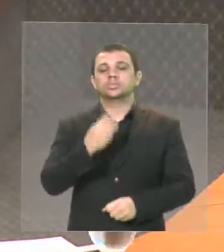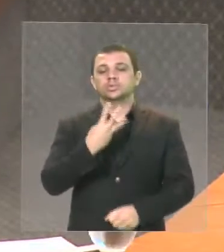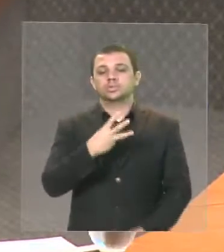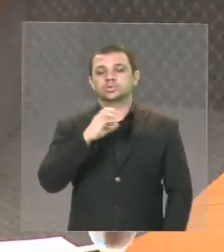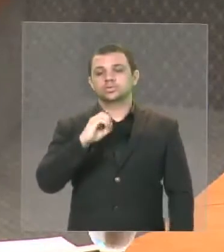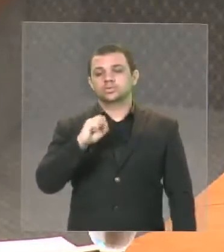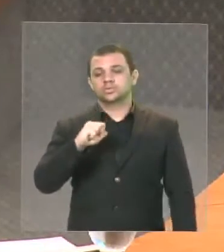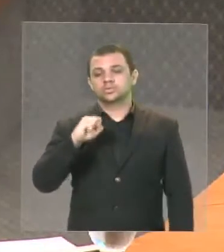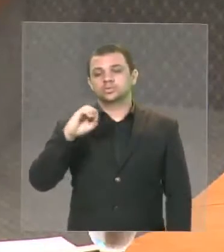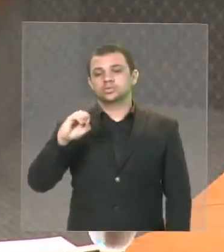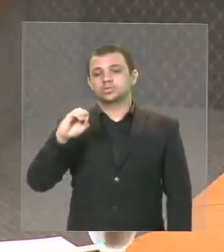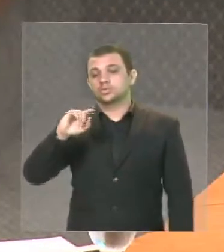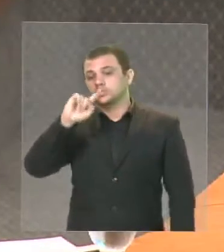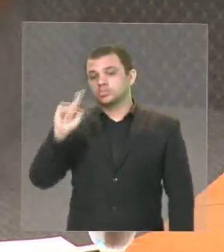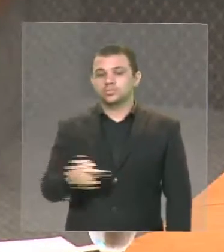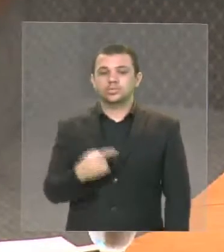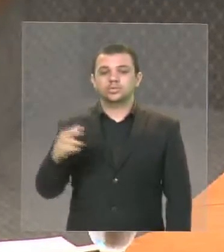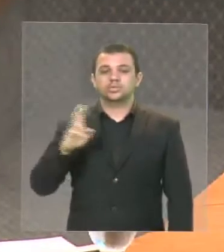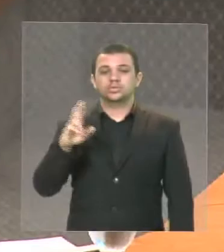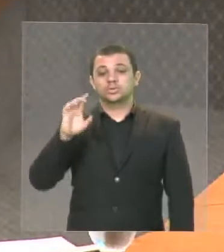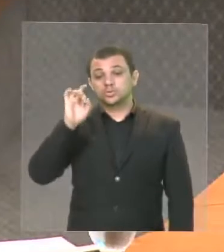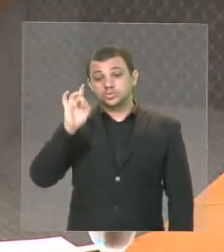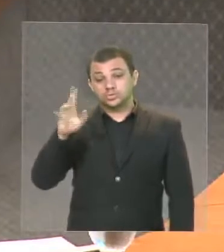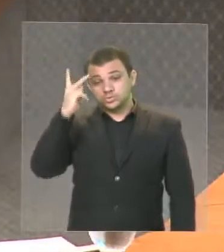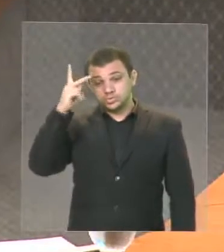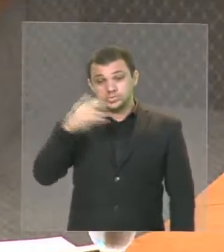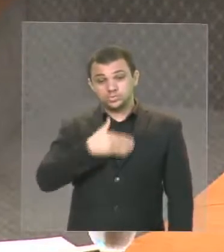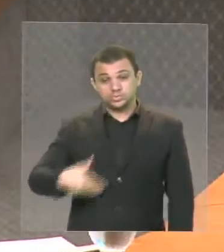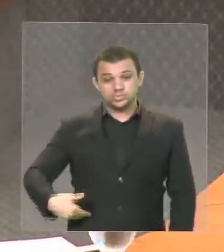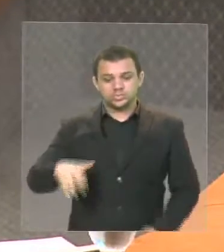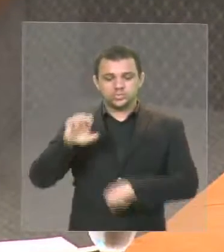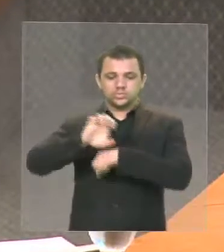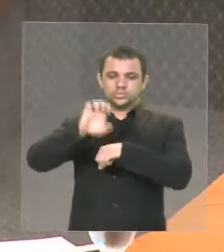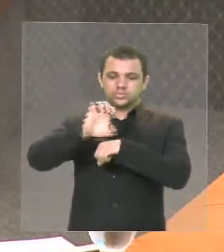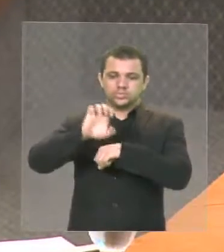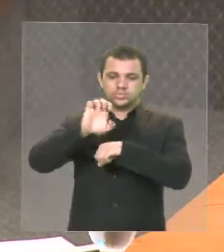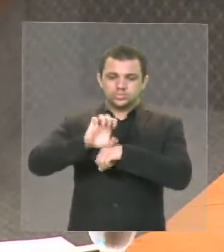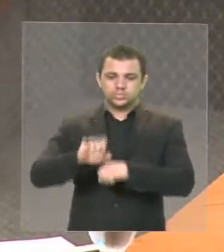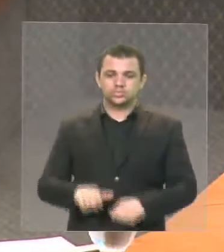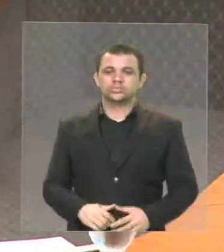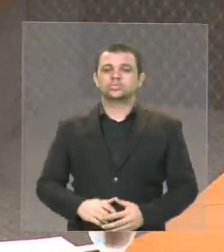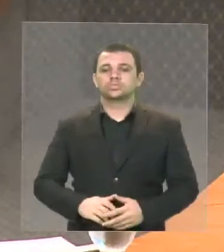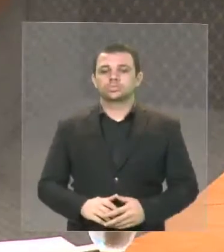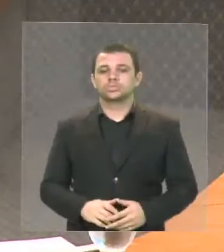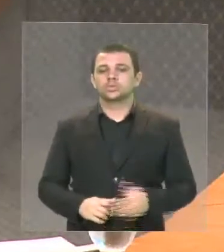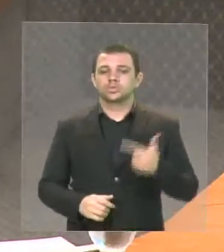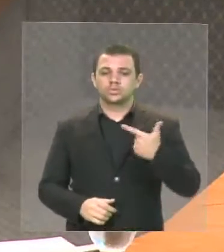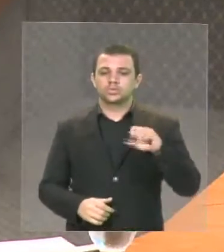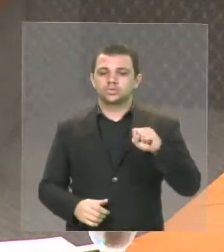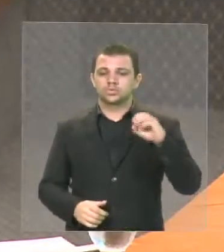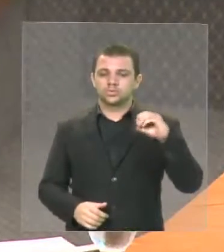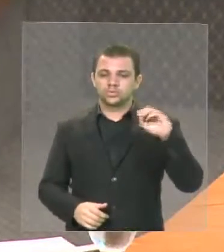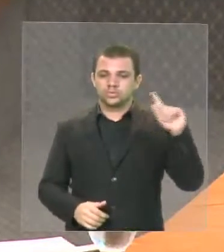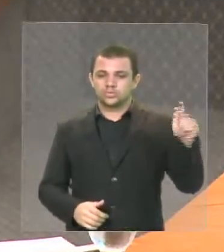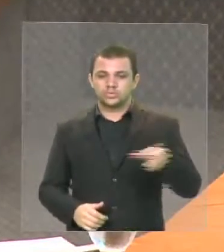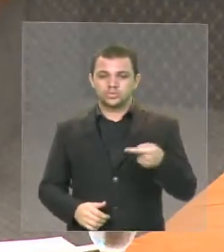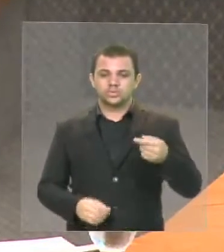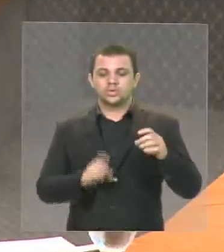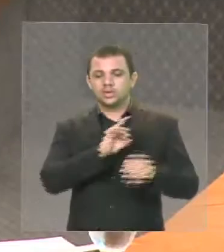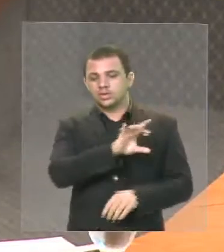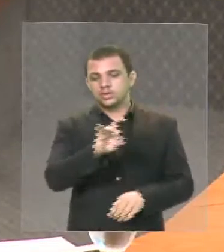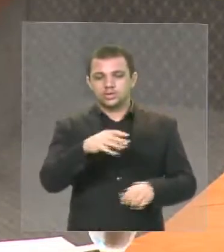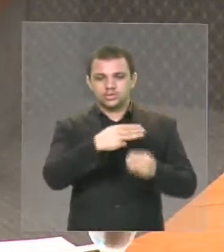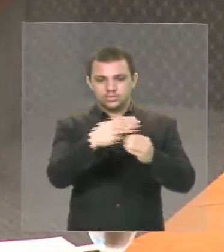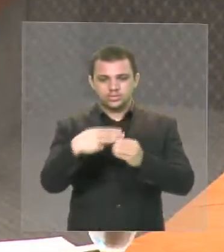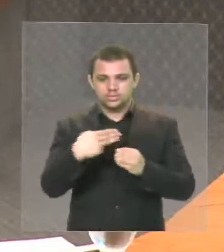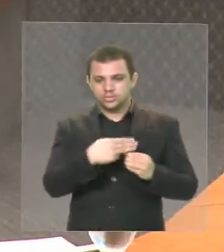380 milhões só para o governo do Estado, 280 milhões para os municípios e